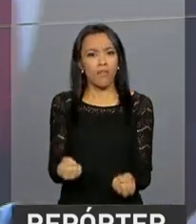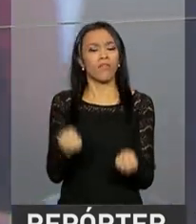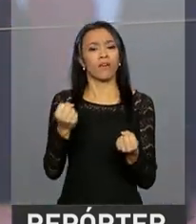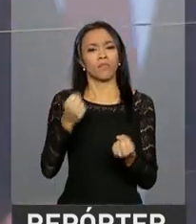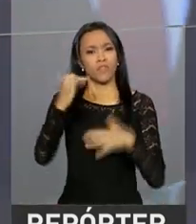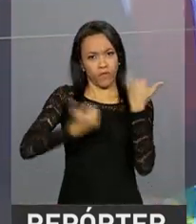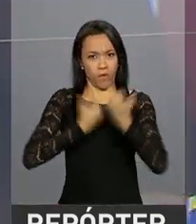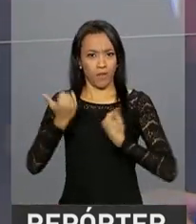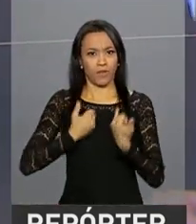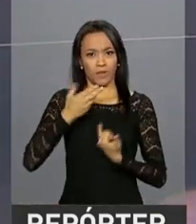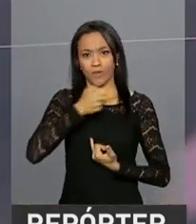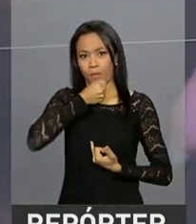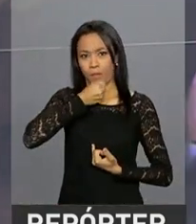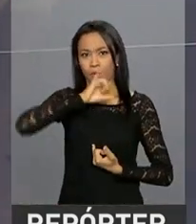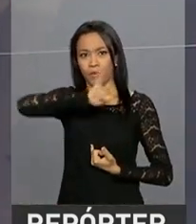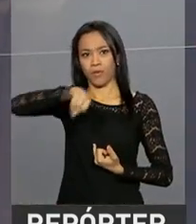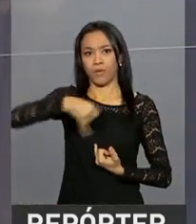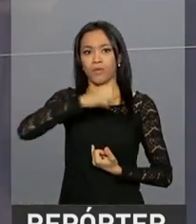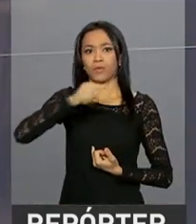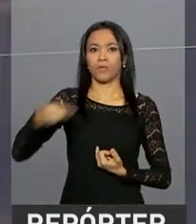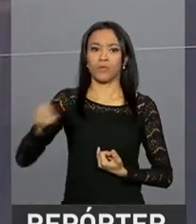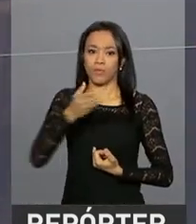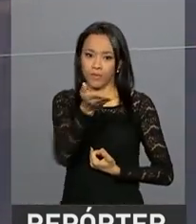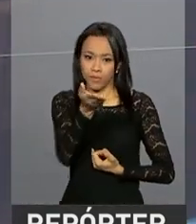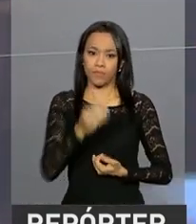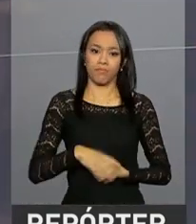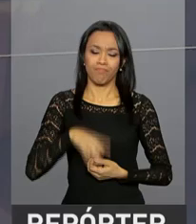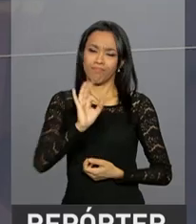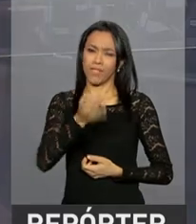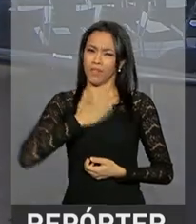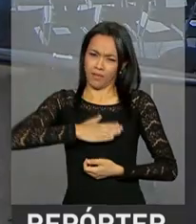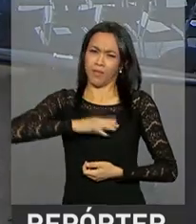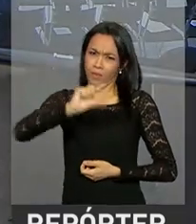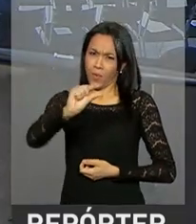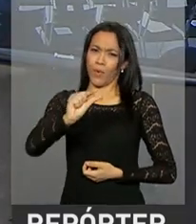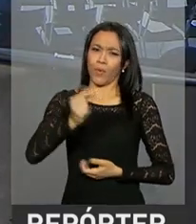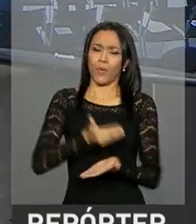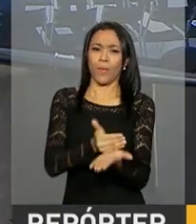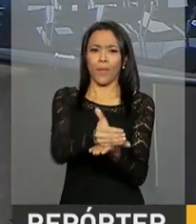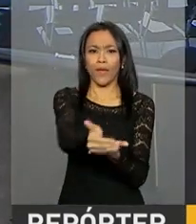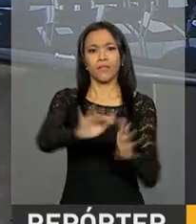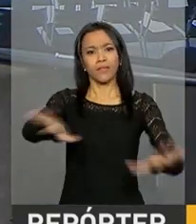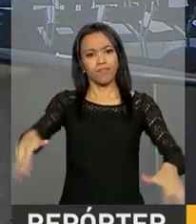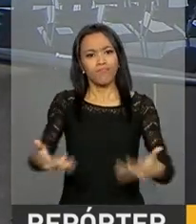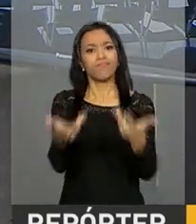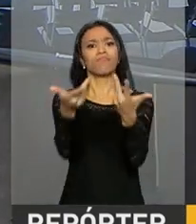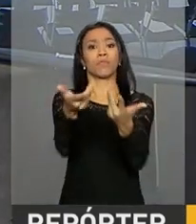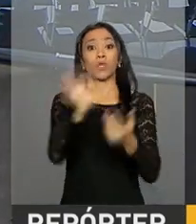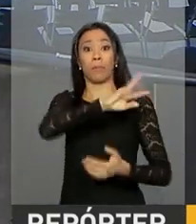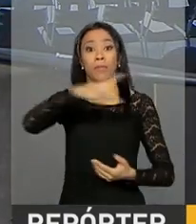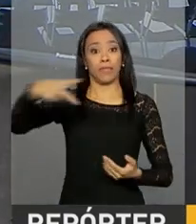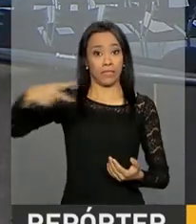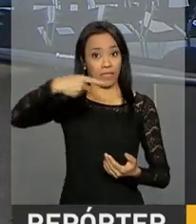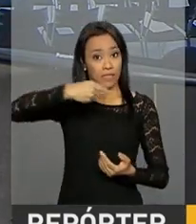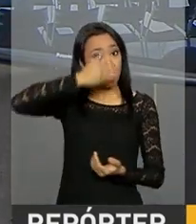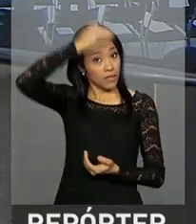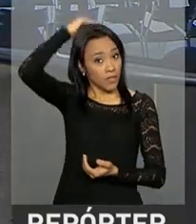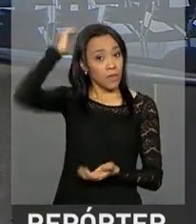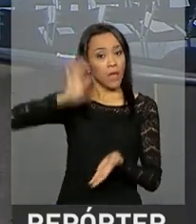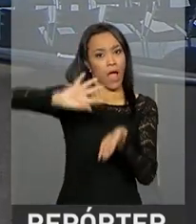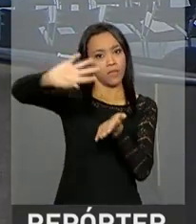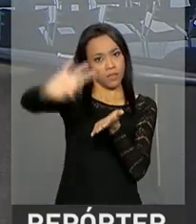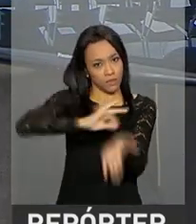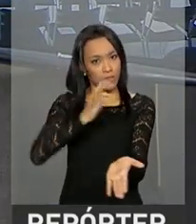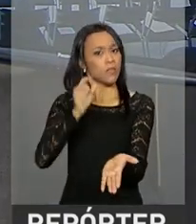Neto. Oi, João Pedro. Oi, Renato, exatamente. Começa daqui a pouco essa cerimônia em que o presidente Michel Temer ratifica a